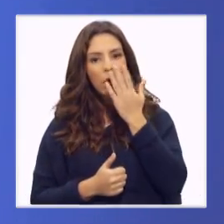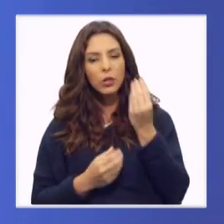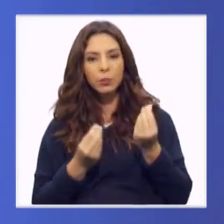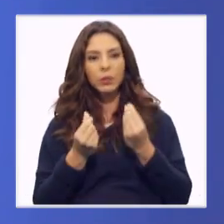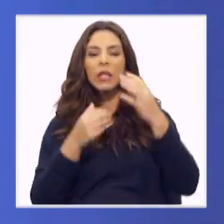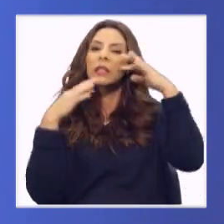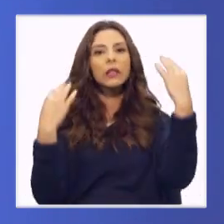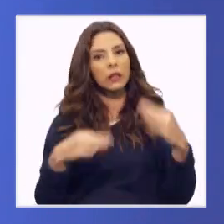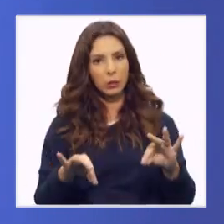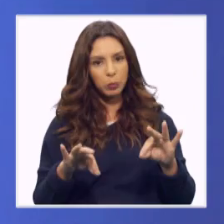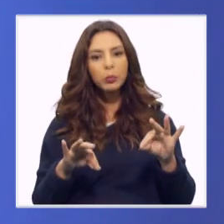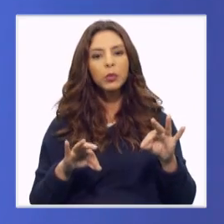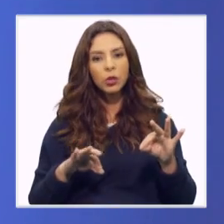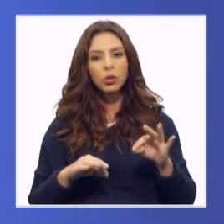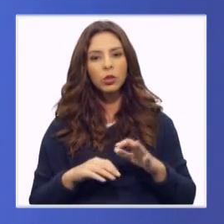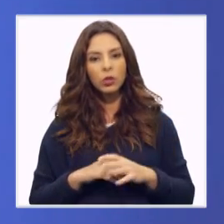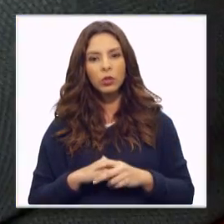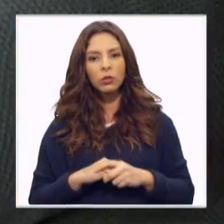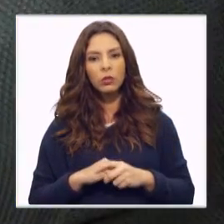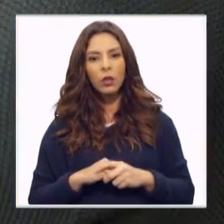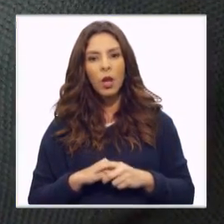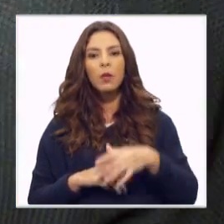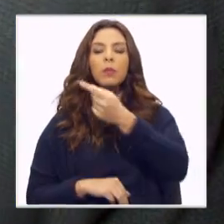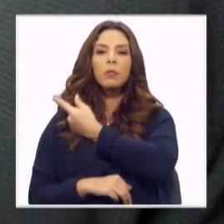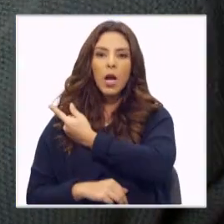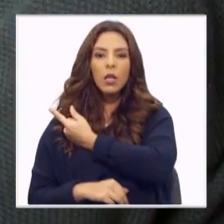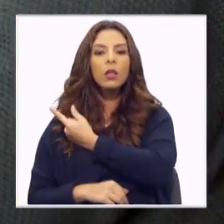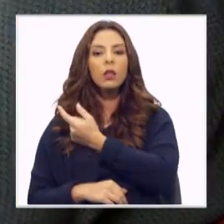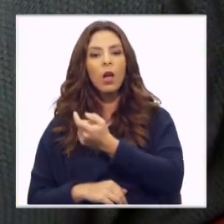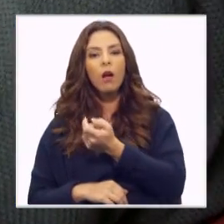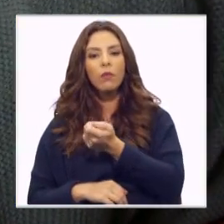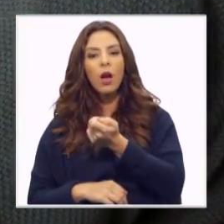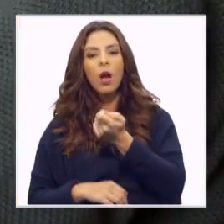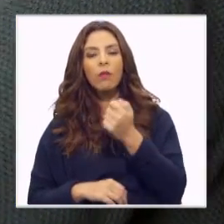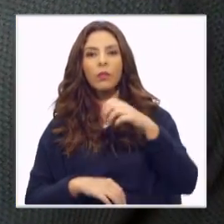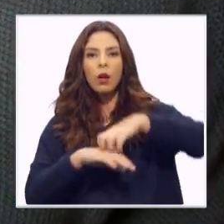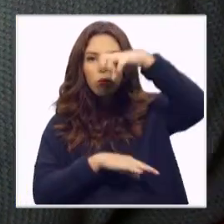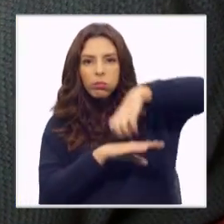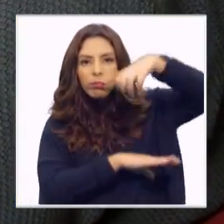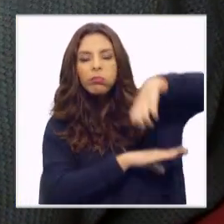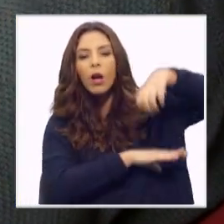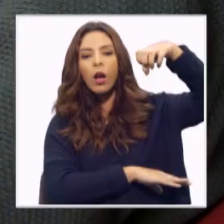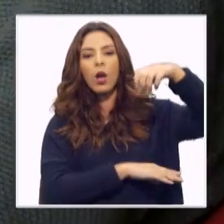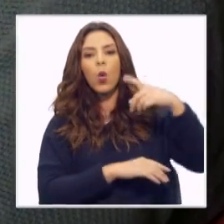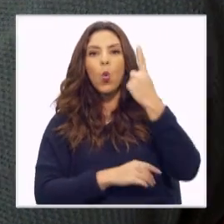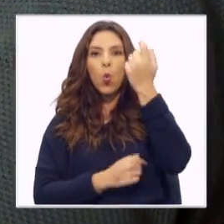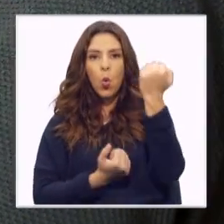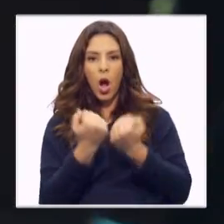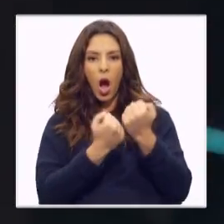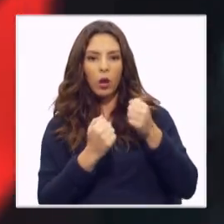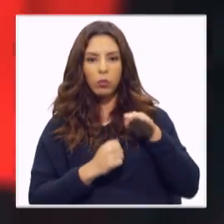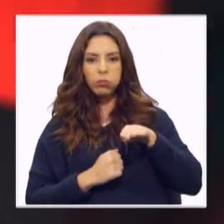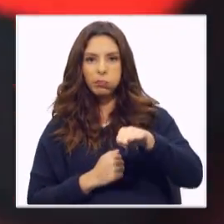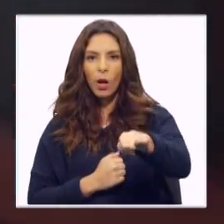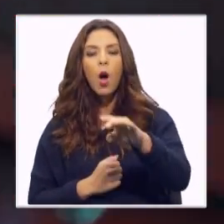assim um estilo um bocado simples, e tínhamos que desenvolver a cidade, edifícios e um